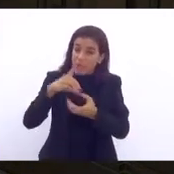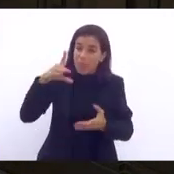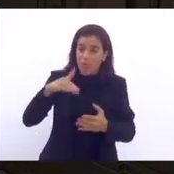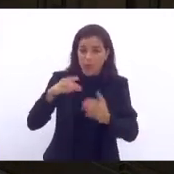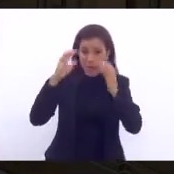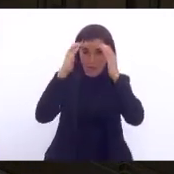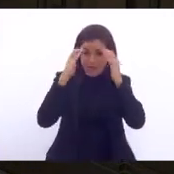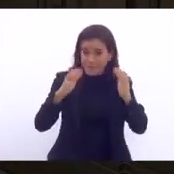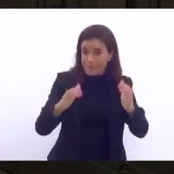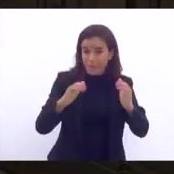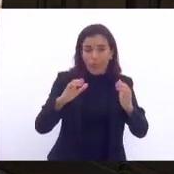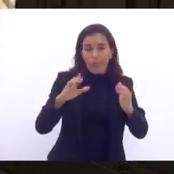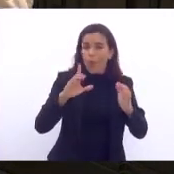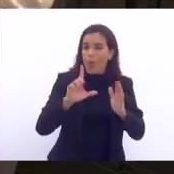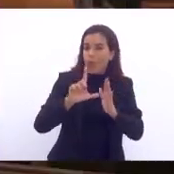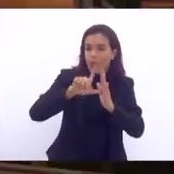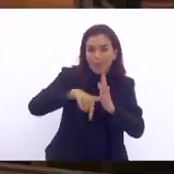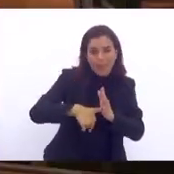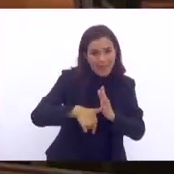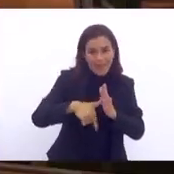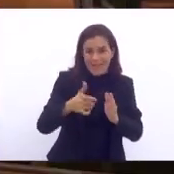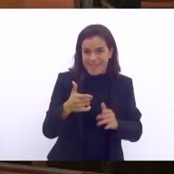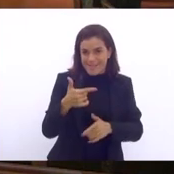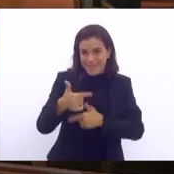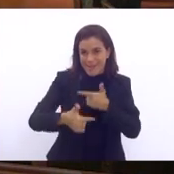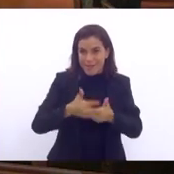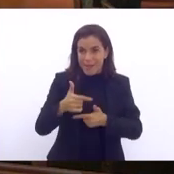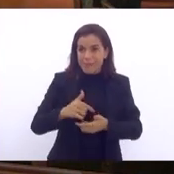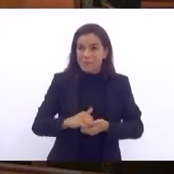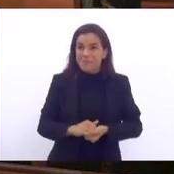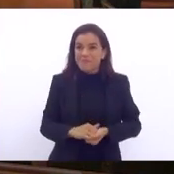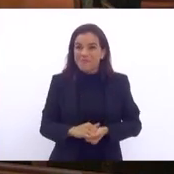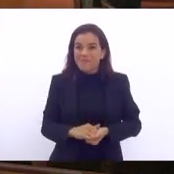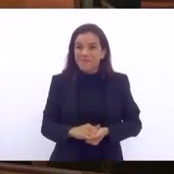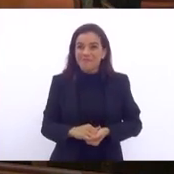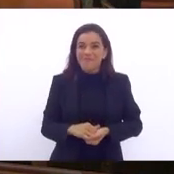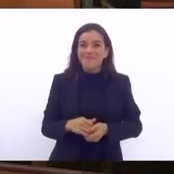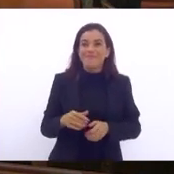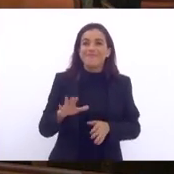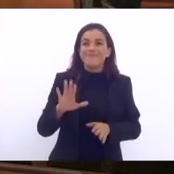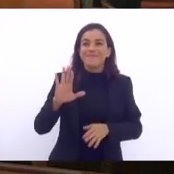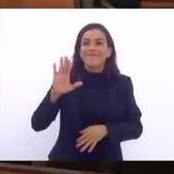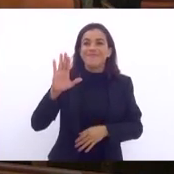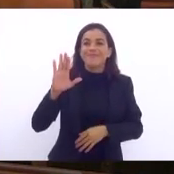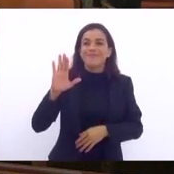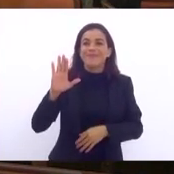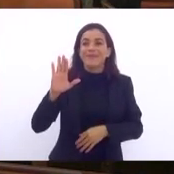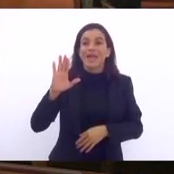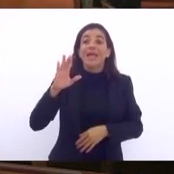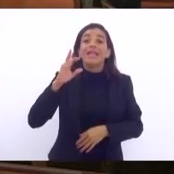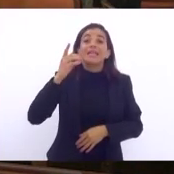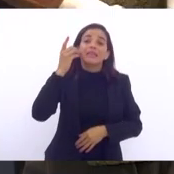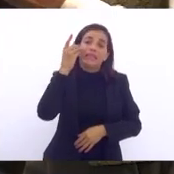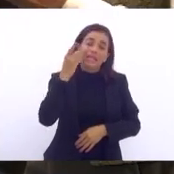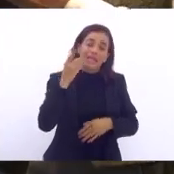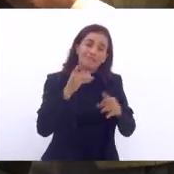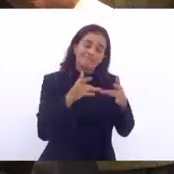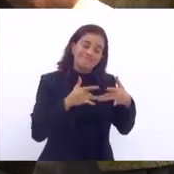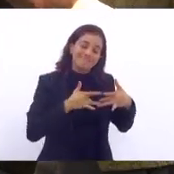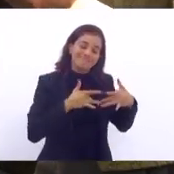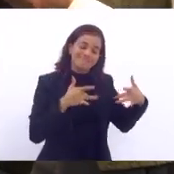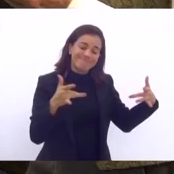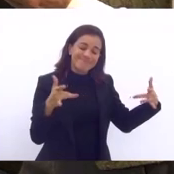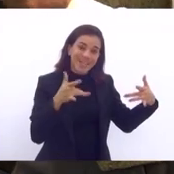produção. Presidente, antes do deputado falar, rapidamente, vou demonstrar ternura na brutalidade também, vou subir para dar um beijo, Vossa